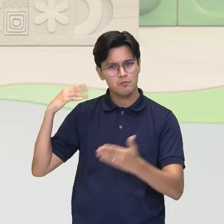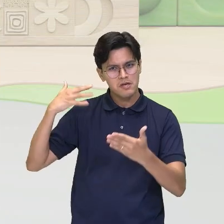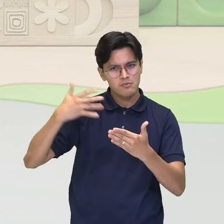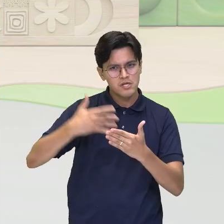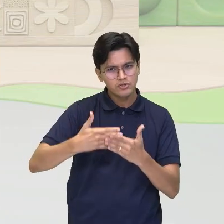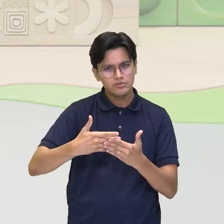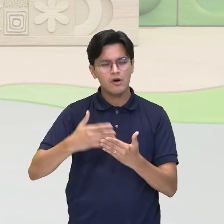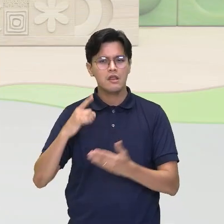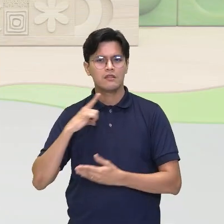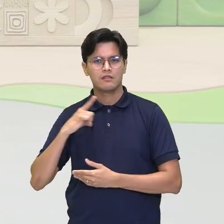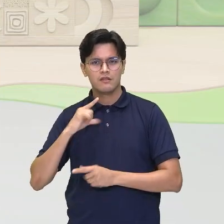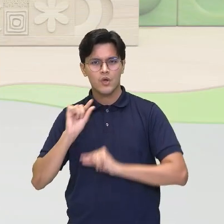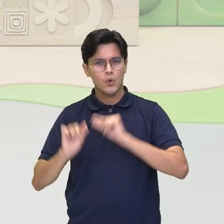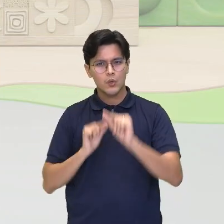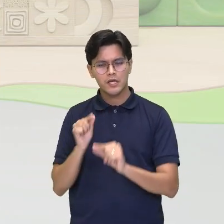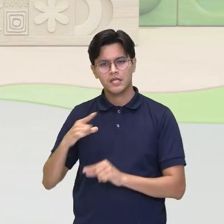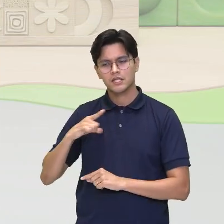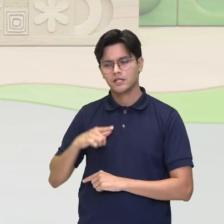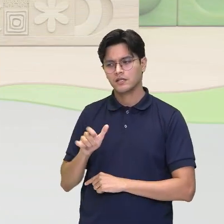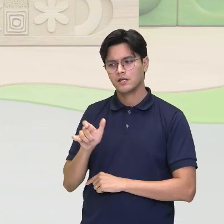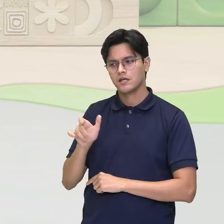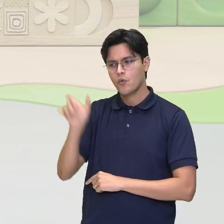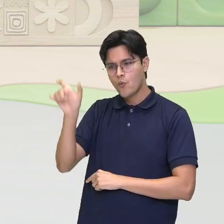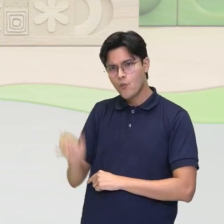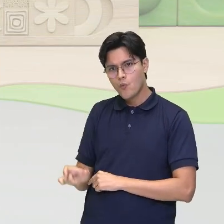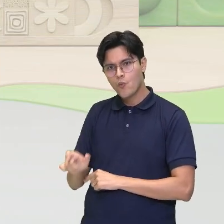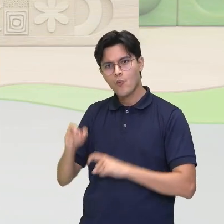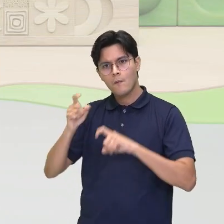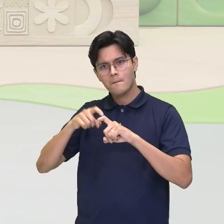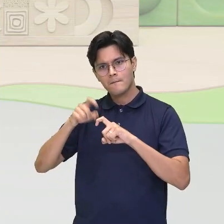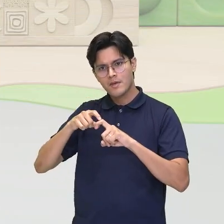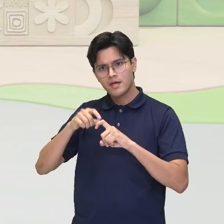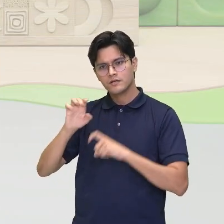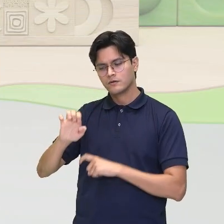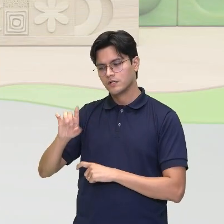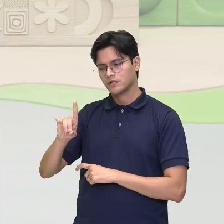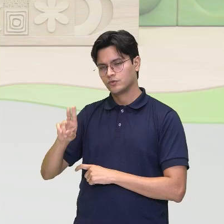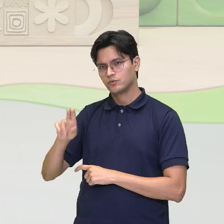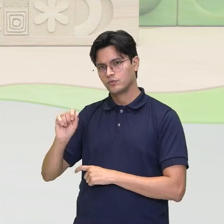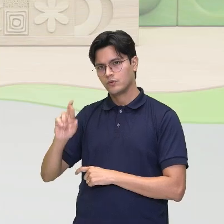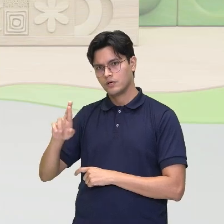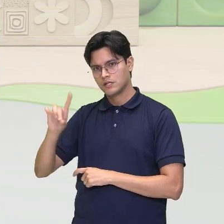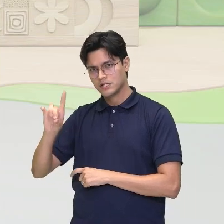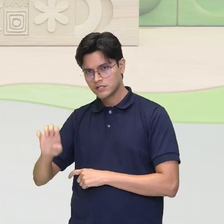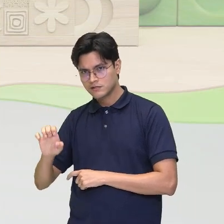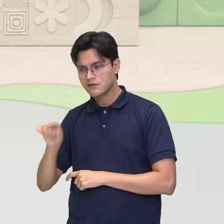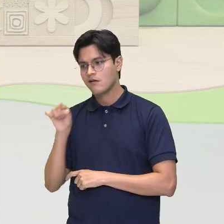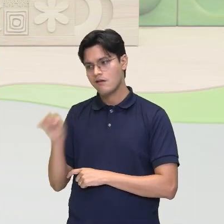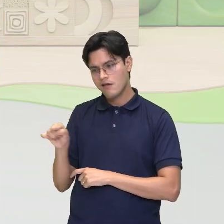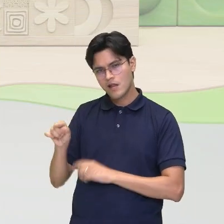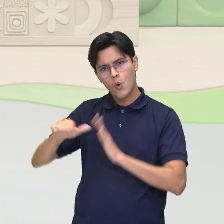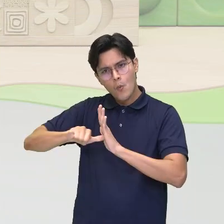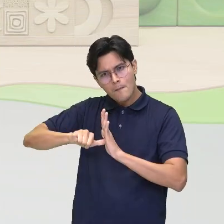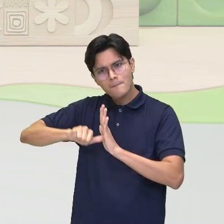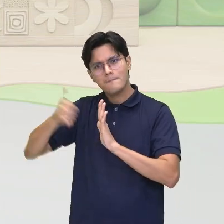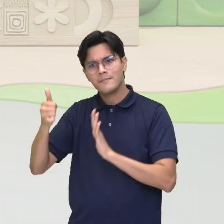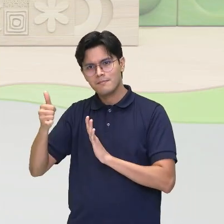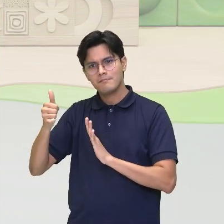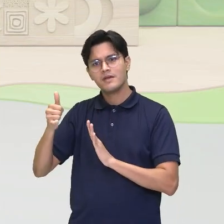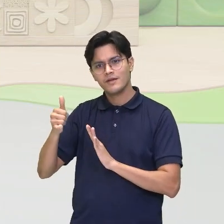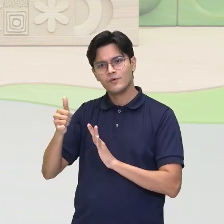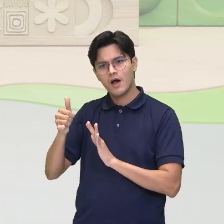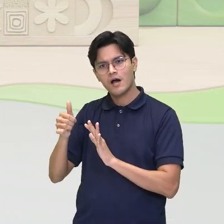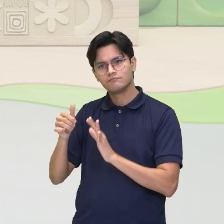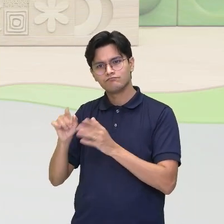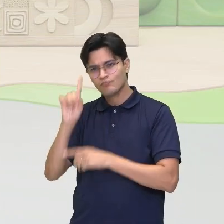um médico conhecido como Edward Jenner foi o primeiro ali, né, a desenvolver uma espécie de vacina, e posteriormente a